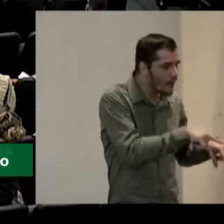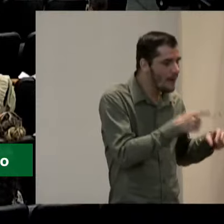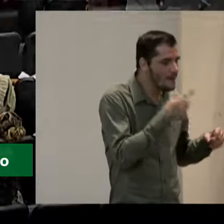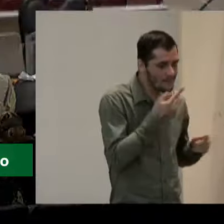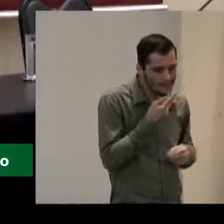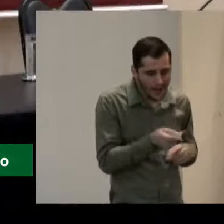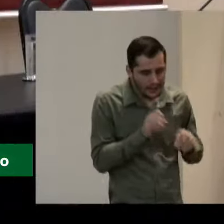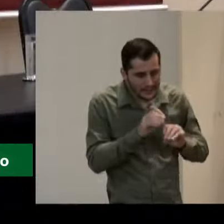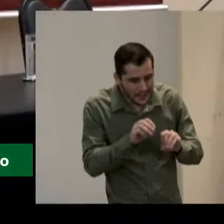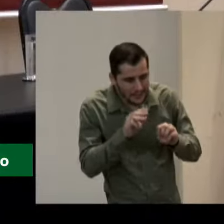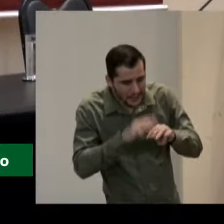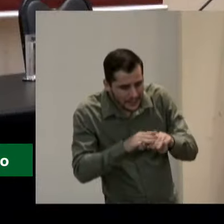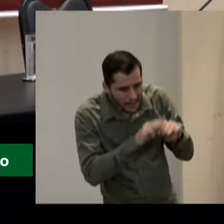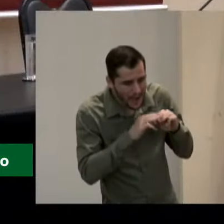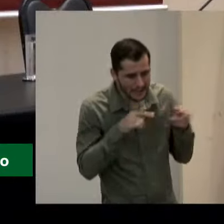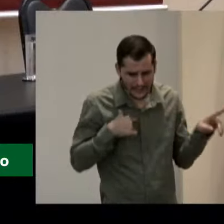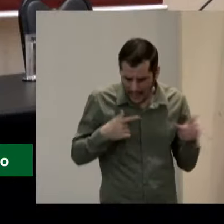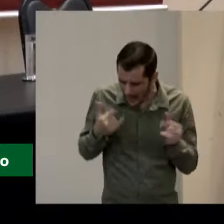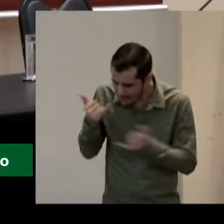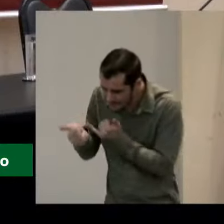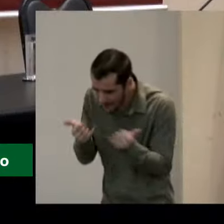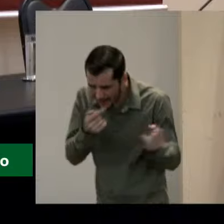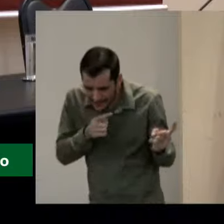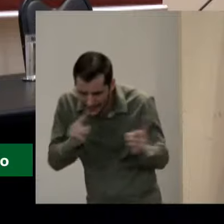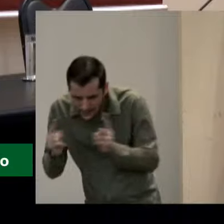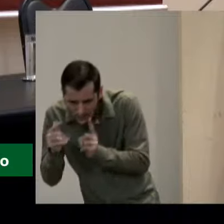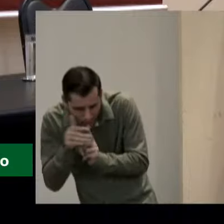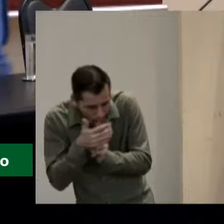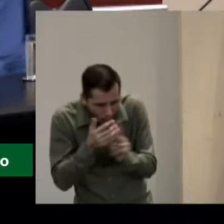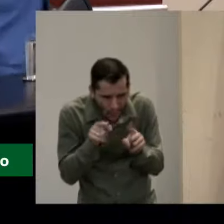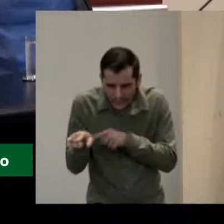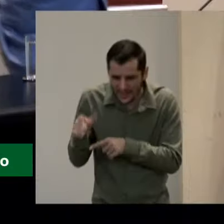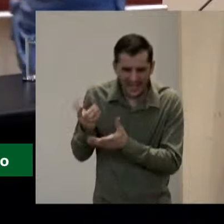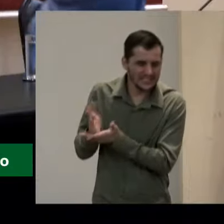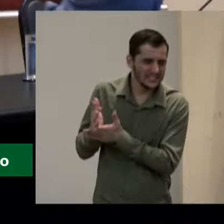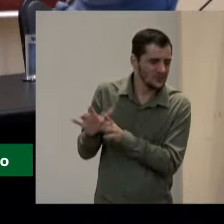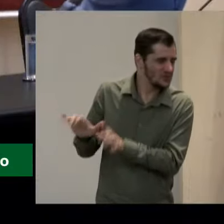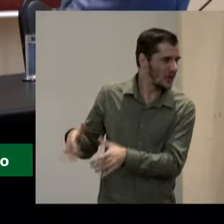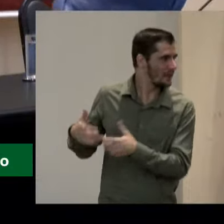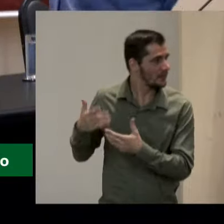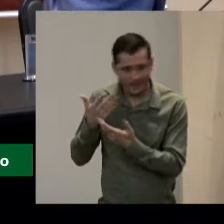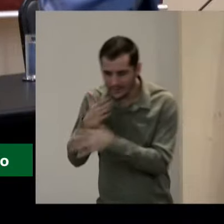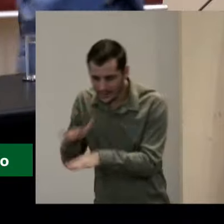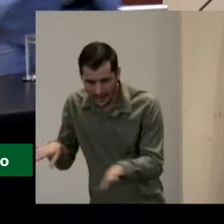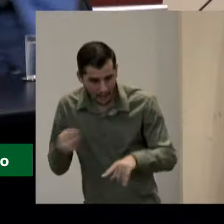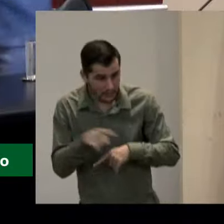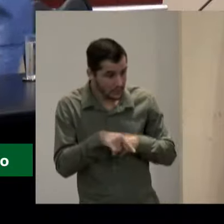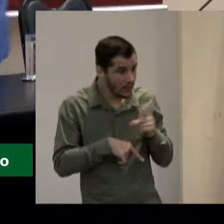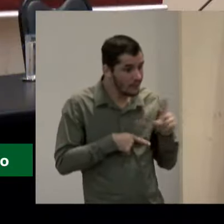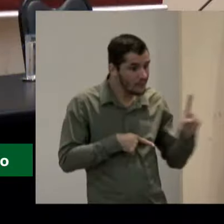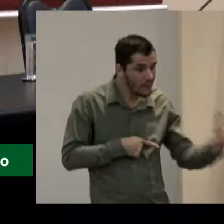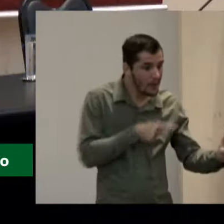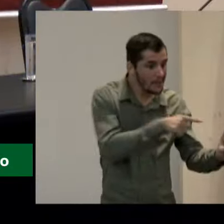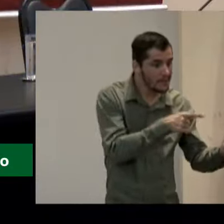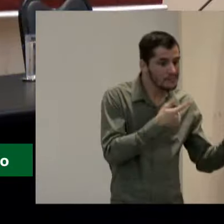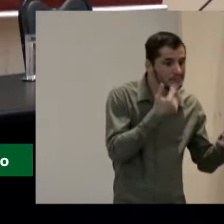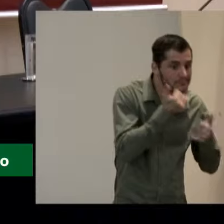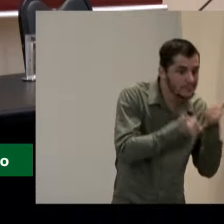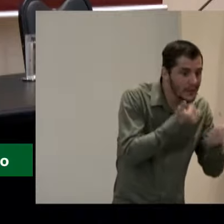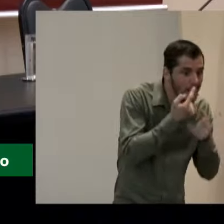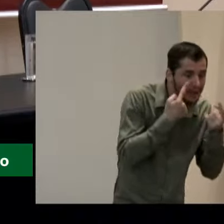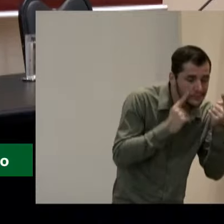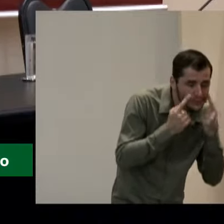de esconde-esconde com aquelas crianças chatas. Aí eu ia lá para brincar de rouba-bandeira: não, você não pode brincar que você não tem os braços. Eu começava a chorar, a Dona